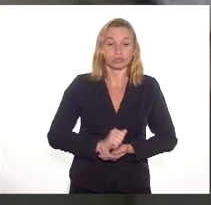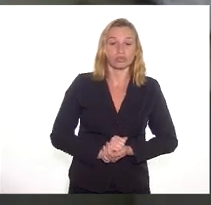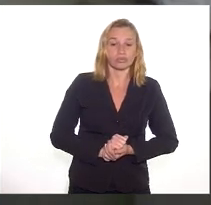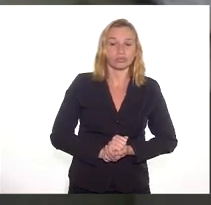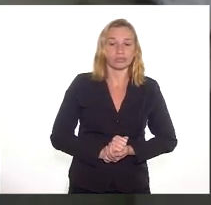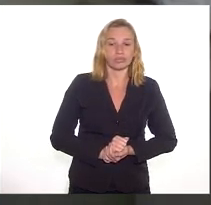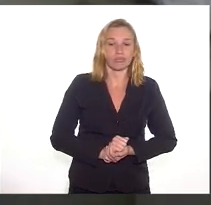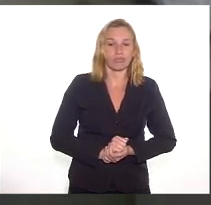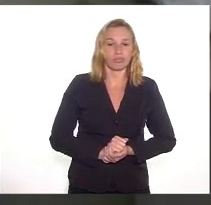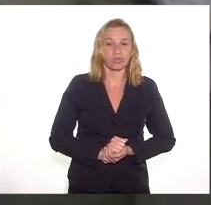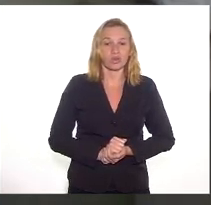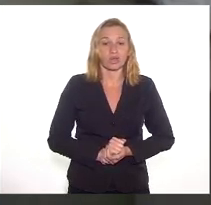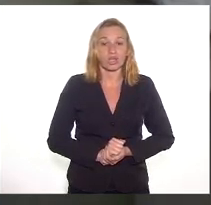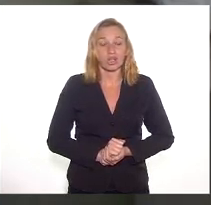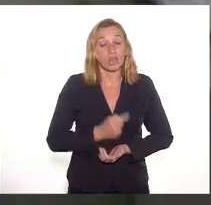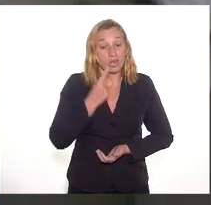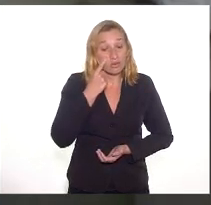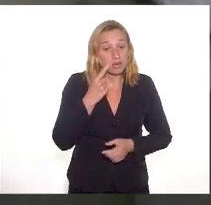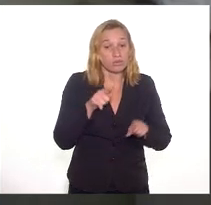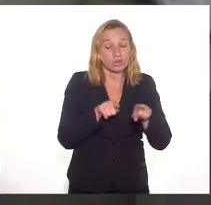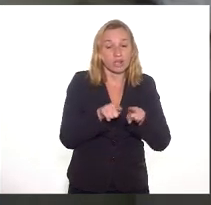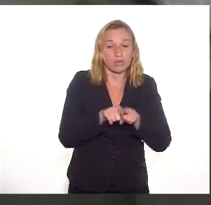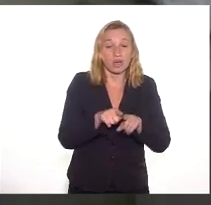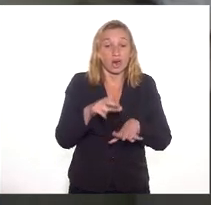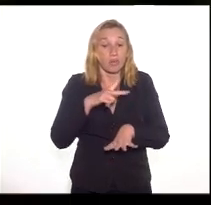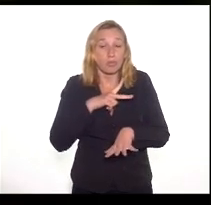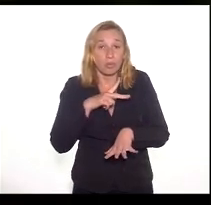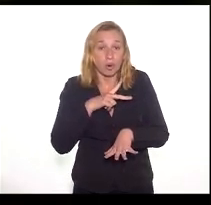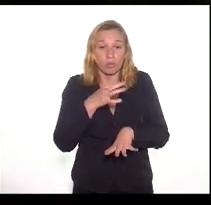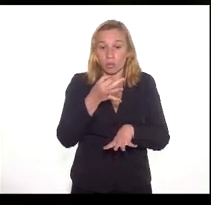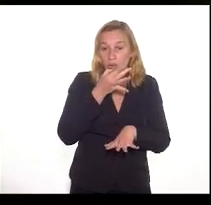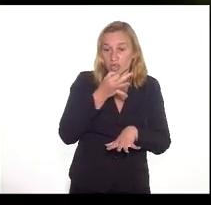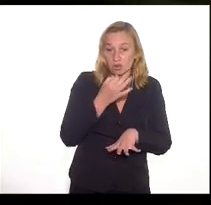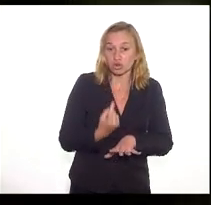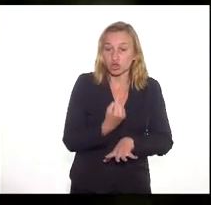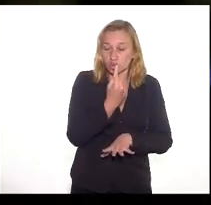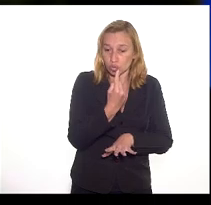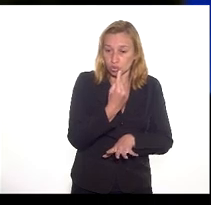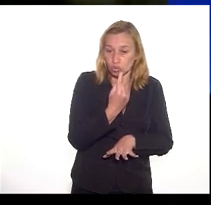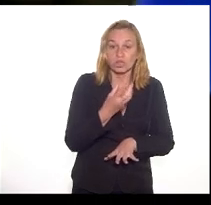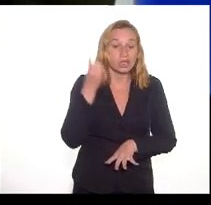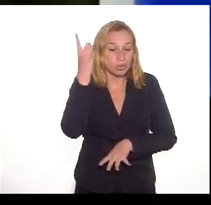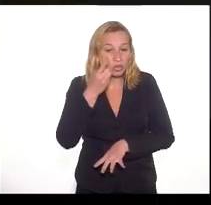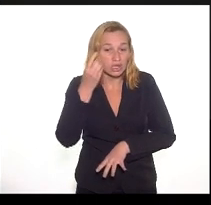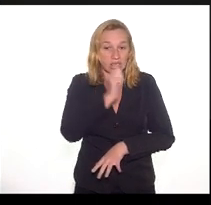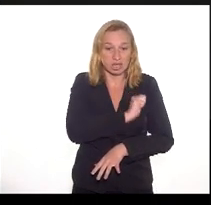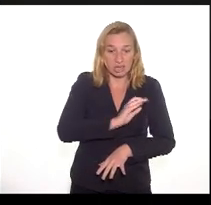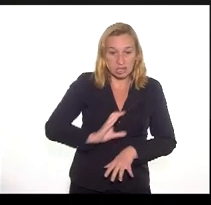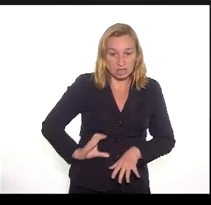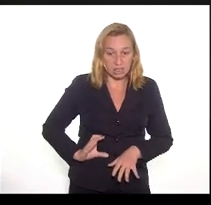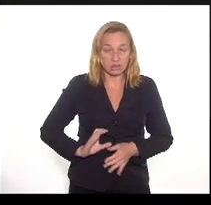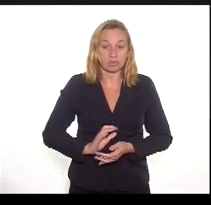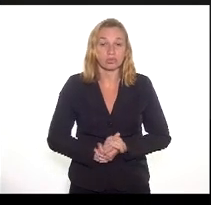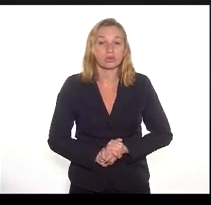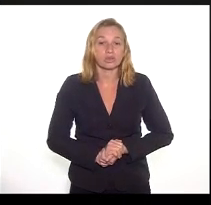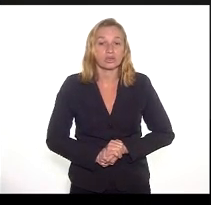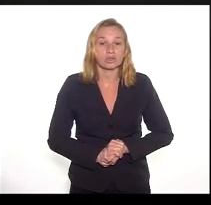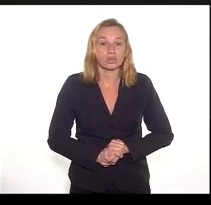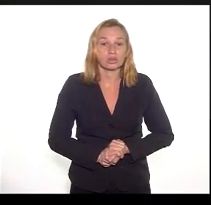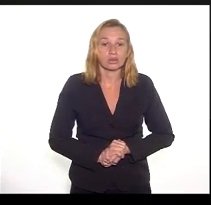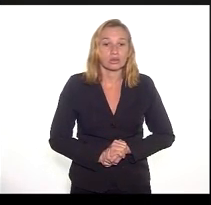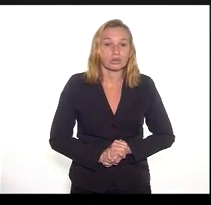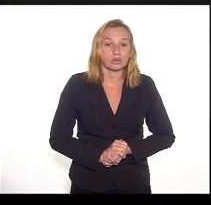E acatado também a própria sugestão de um dos autores, deputado André Siciliano, para